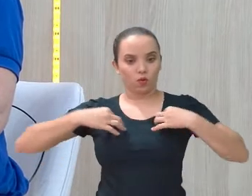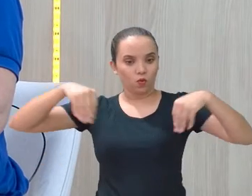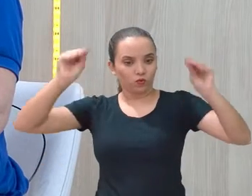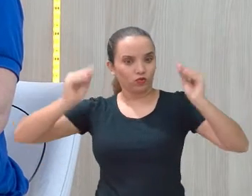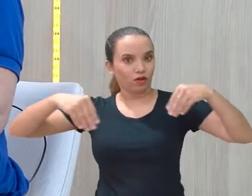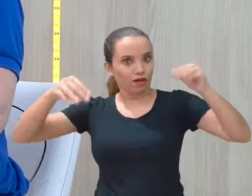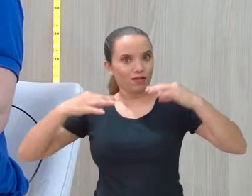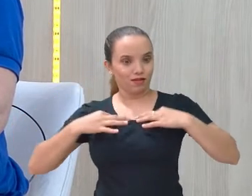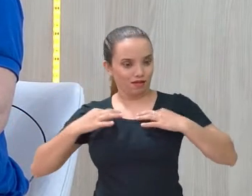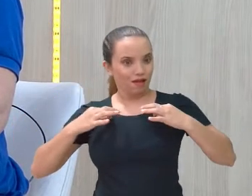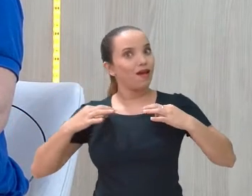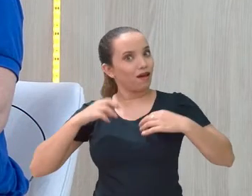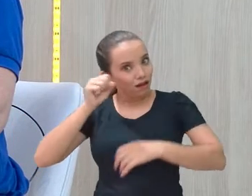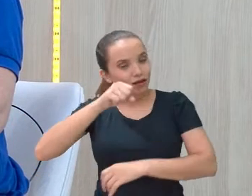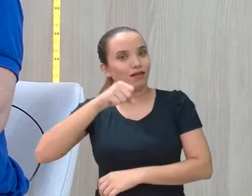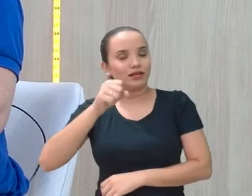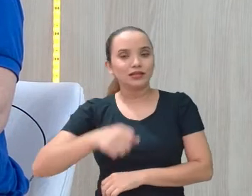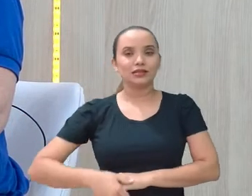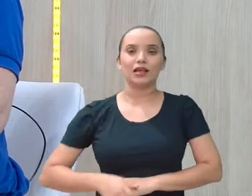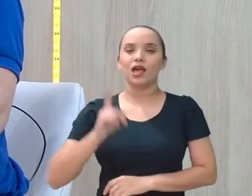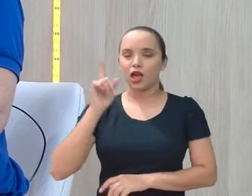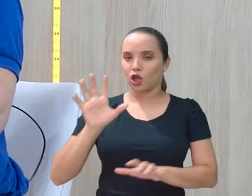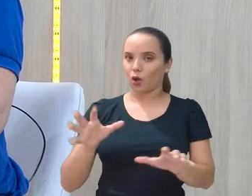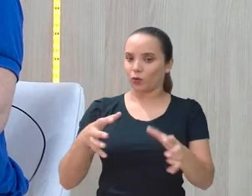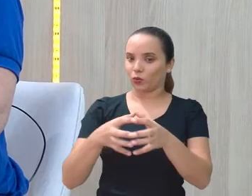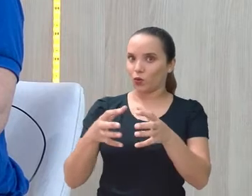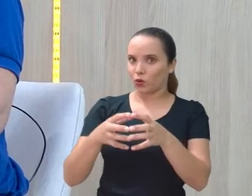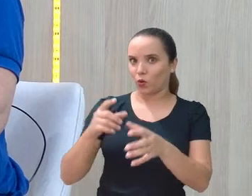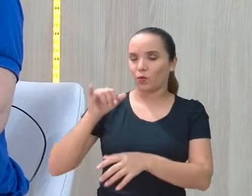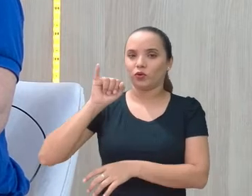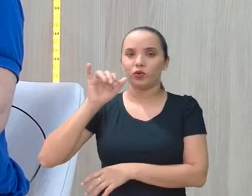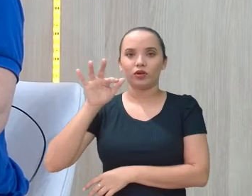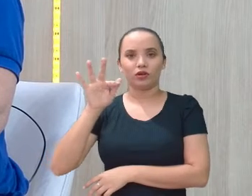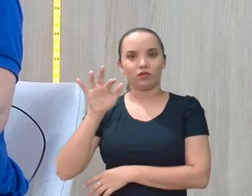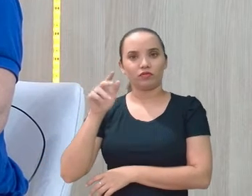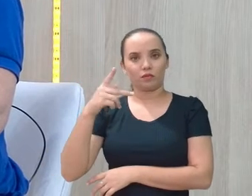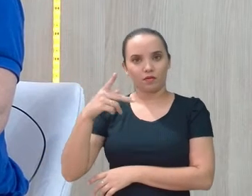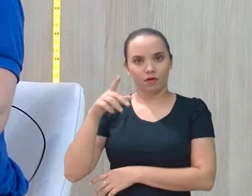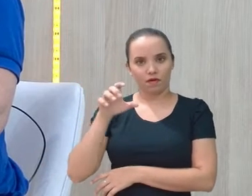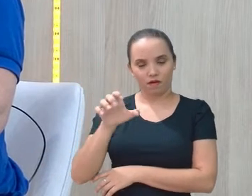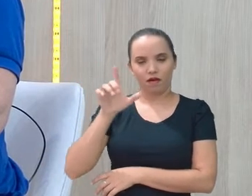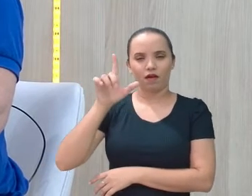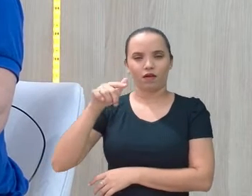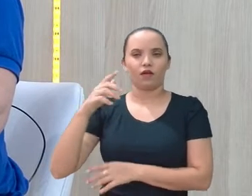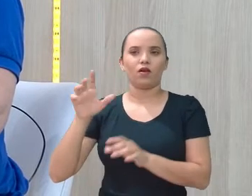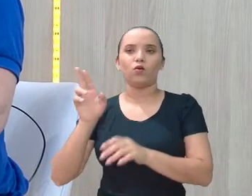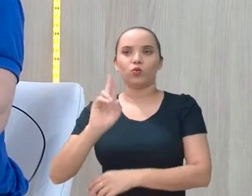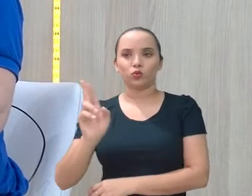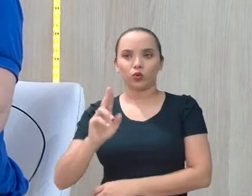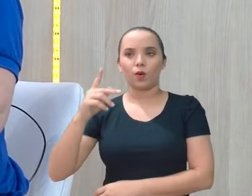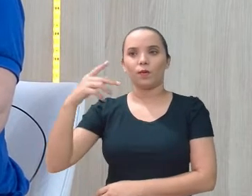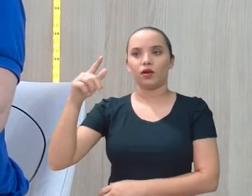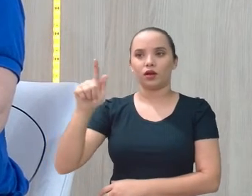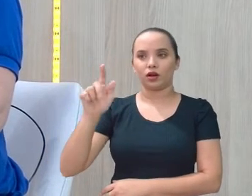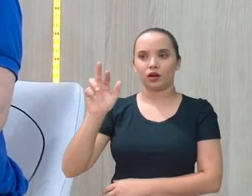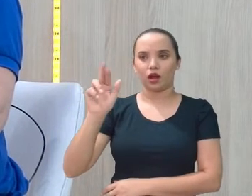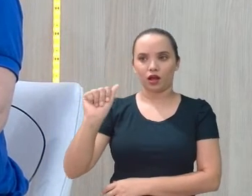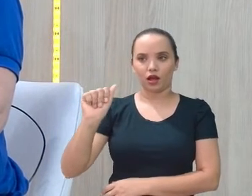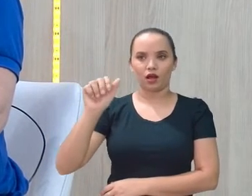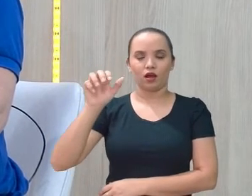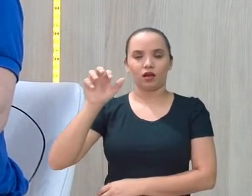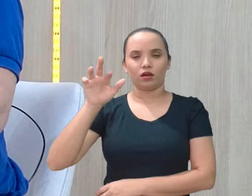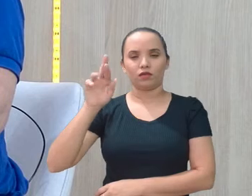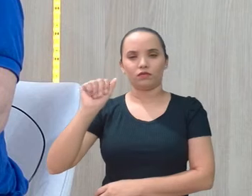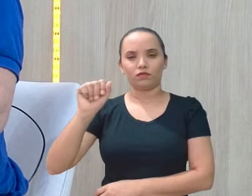tecido, né? É um grupo do IFPE chamado Grafos, lá da minha terra, né, de Olinda. Eles